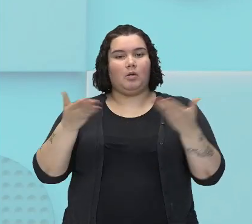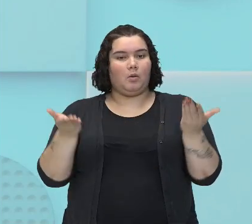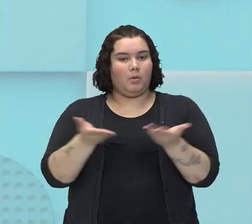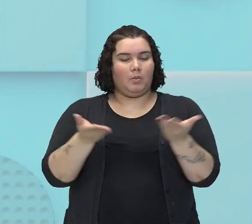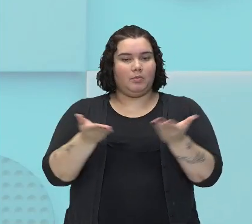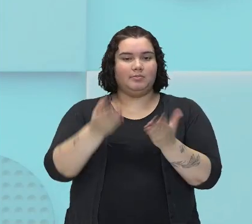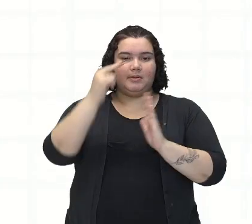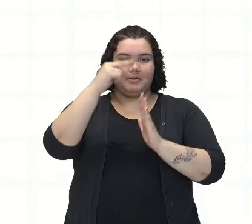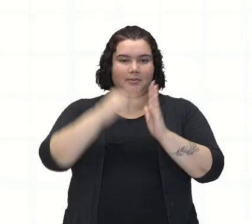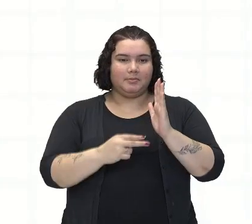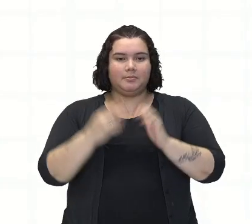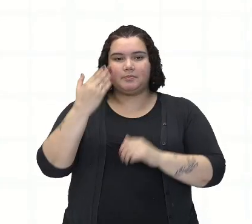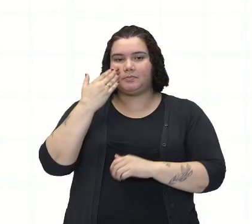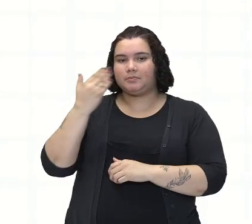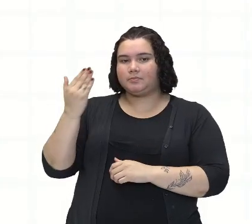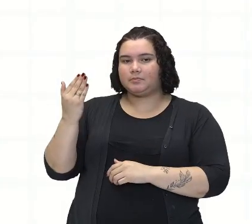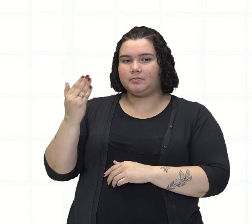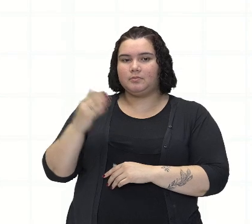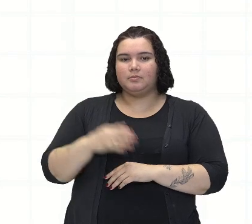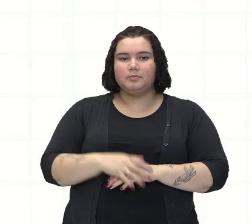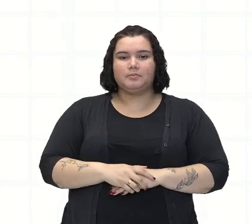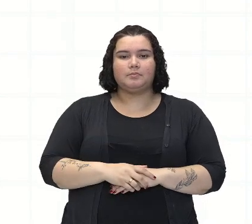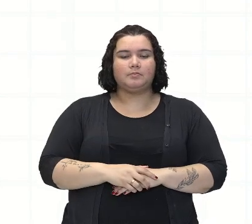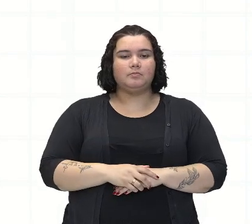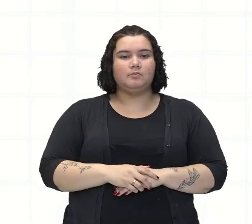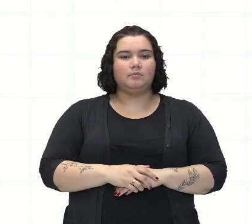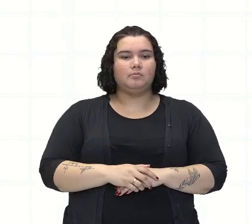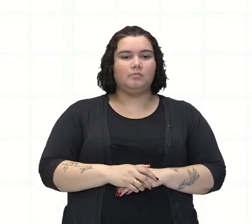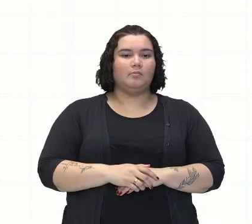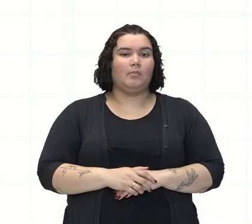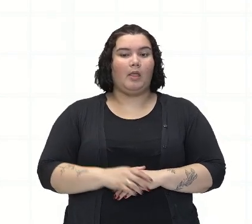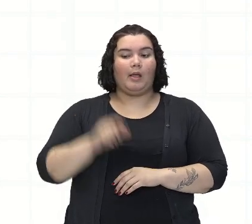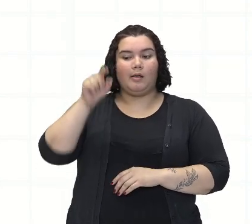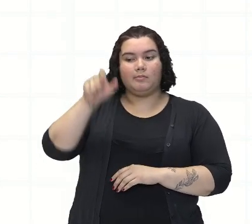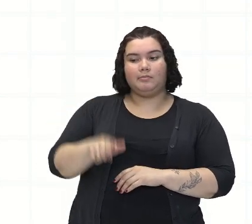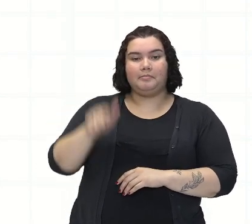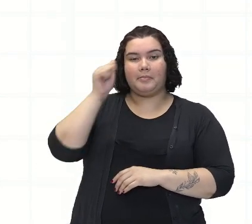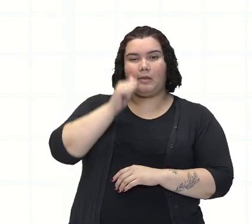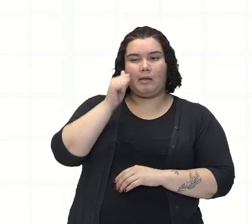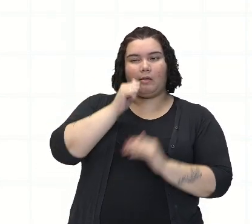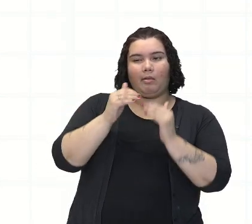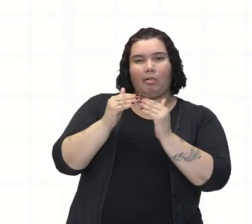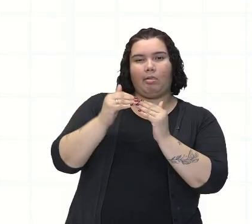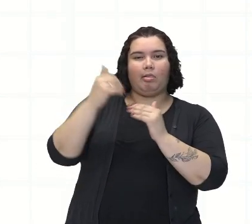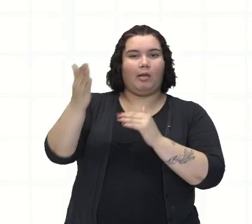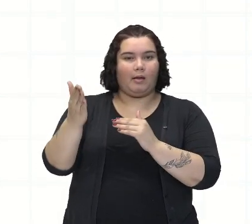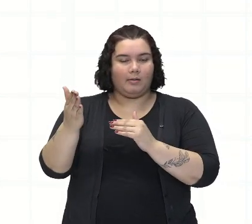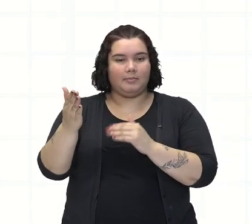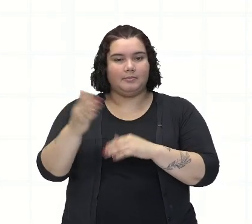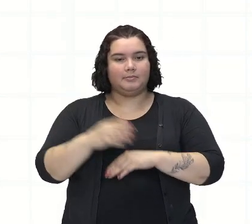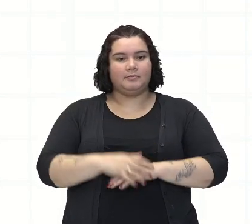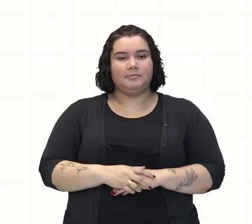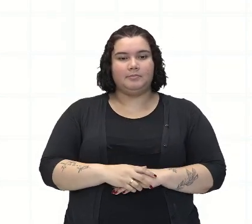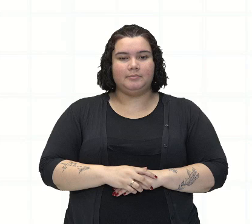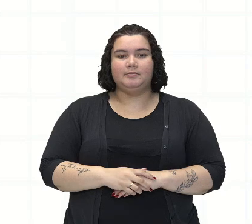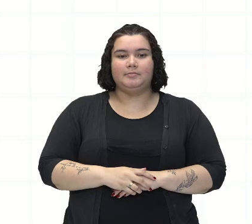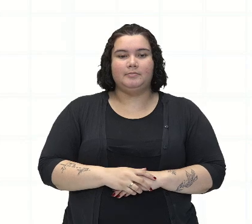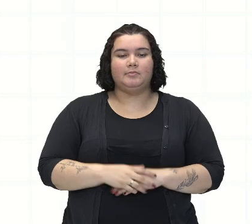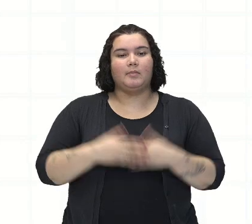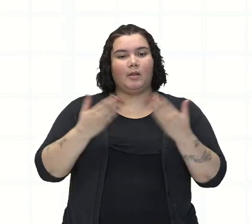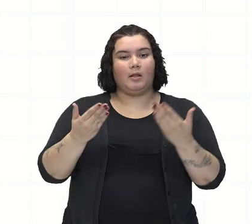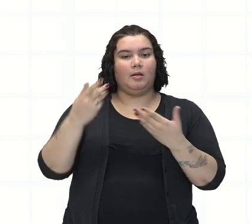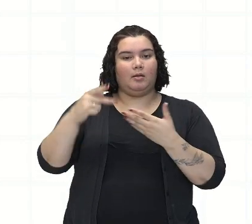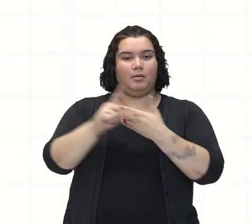como a gente vai ver aí na cartela, vamos ler A Menina de Lá, de Guimarães Rosa. E aí a gente já tem uma ideia